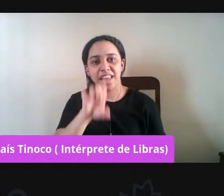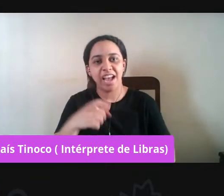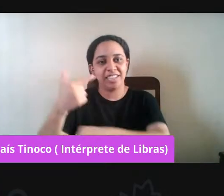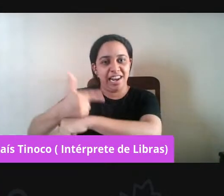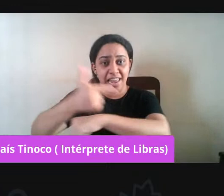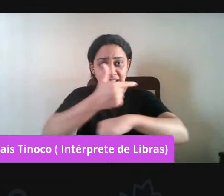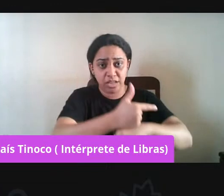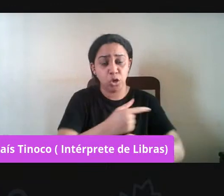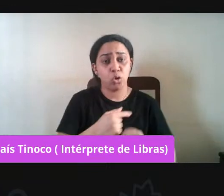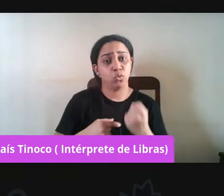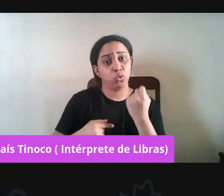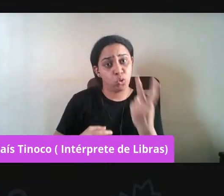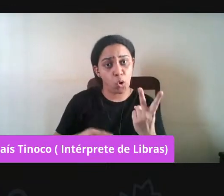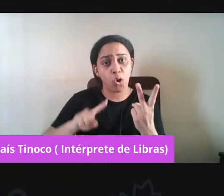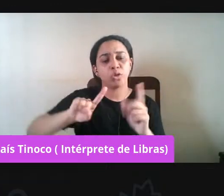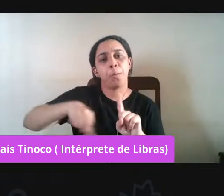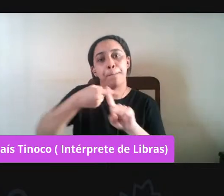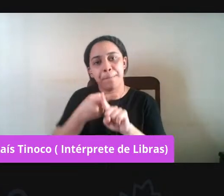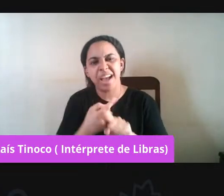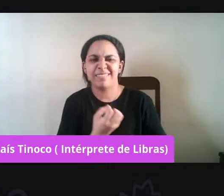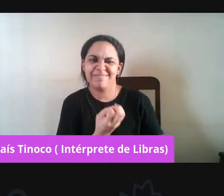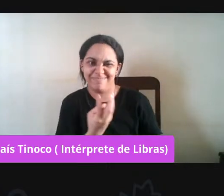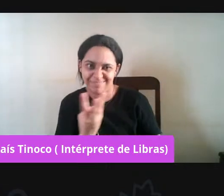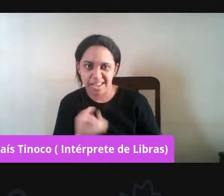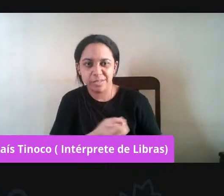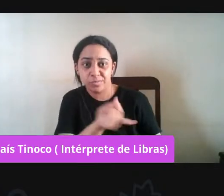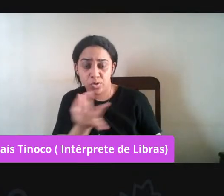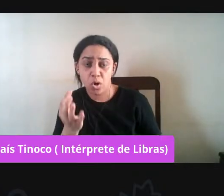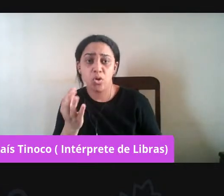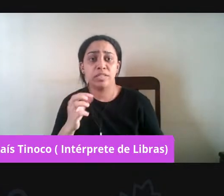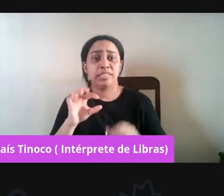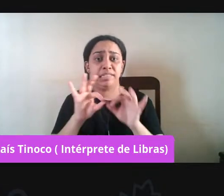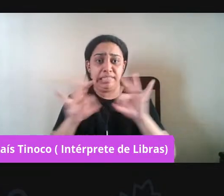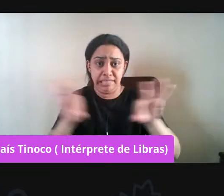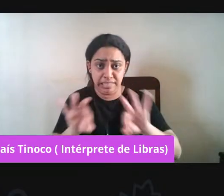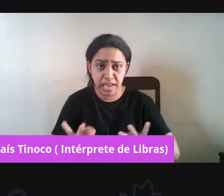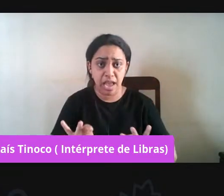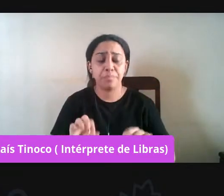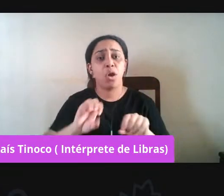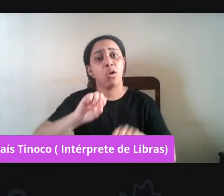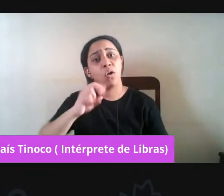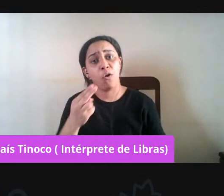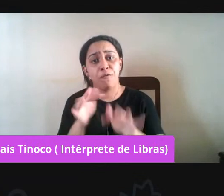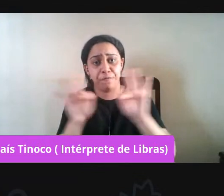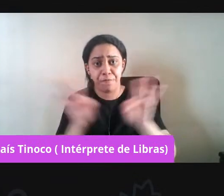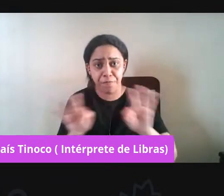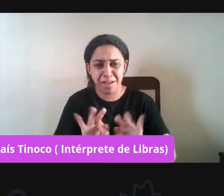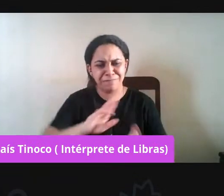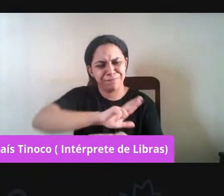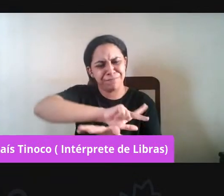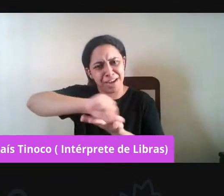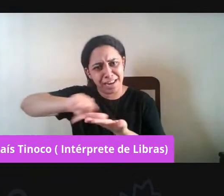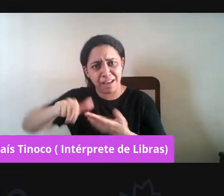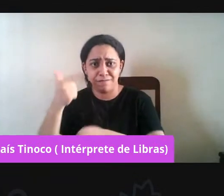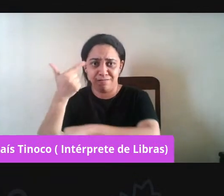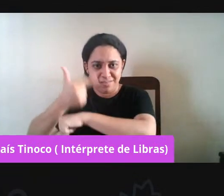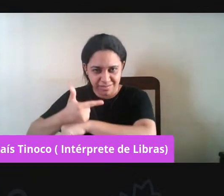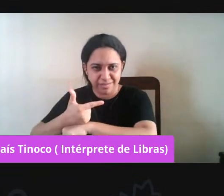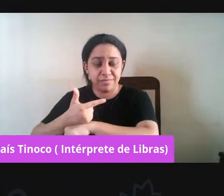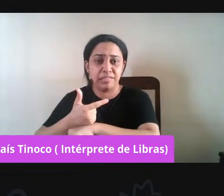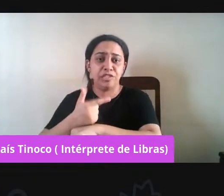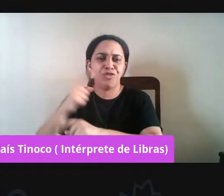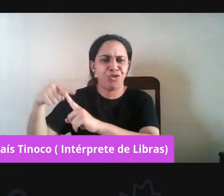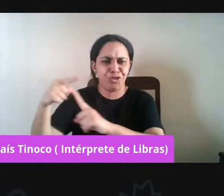mais vocábulos ou de sintagmas e de frases com grau variável de lexicalização, ou seja, com diferentes tipos e